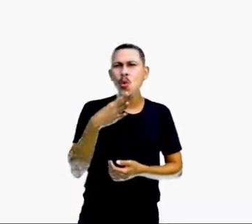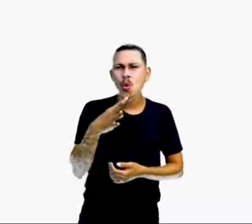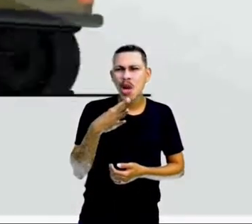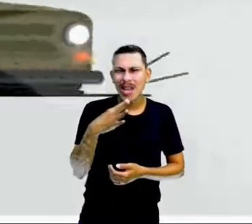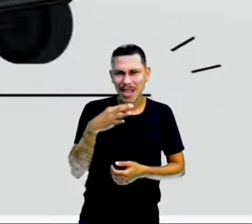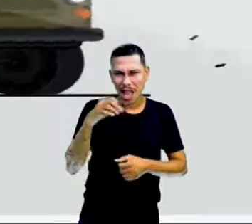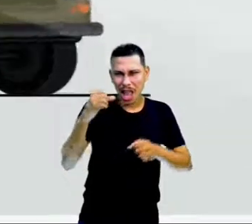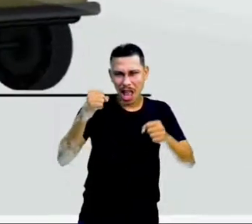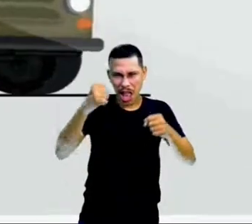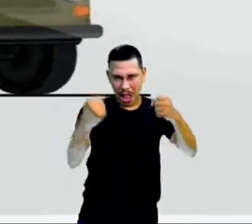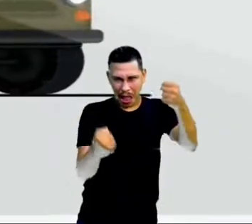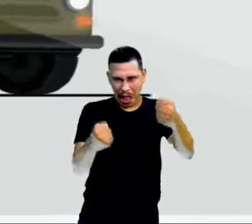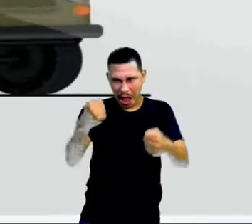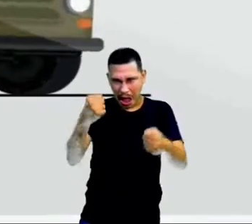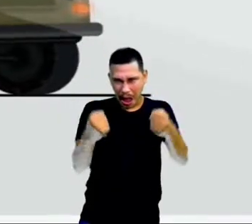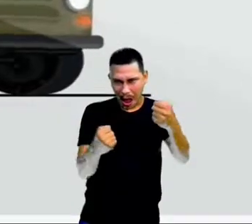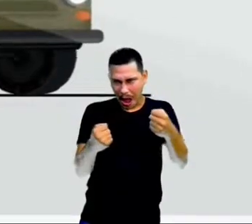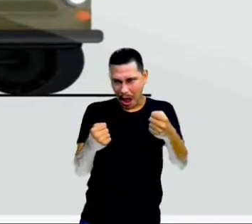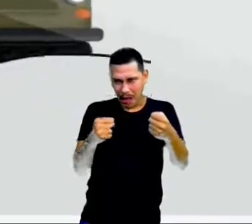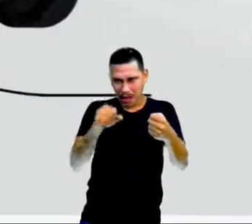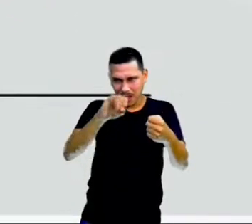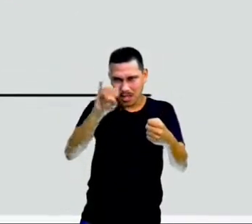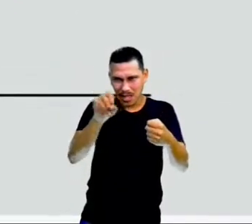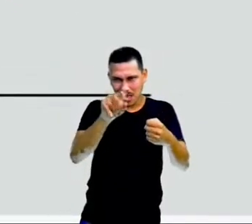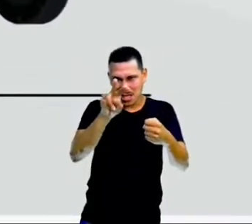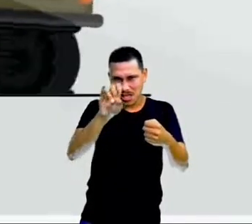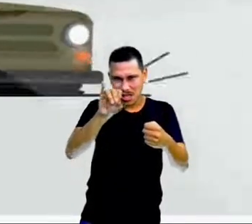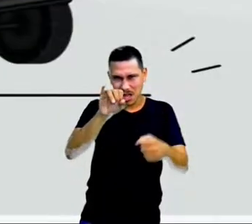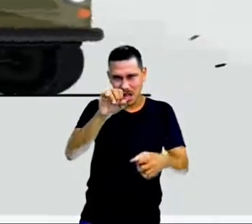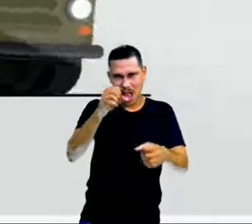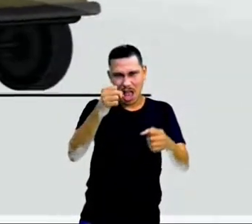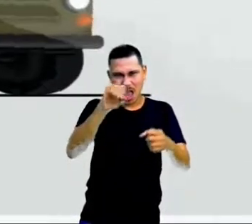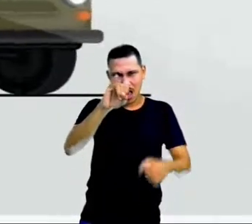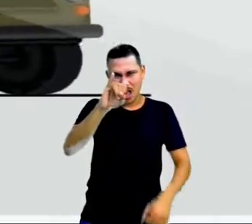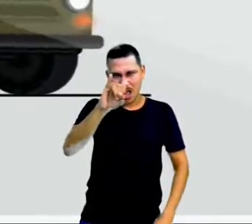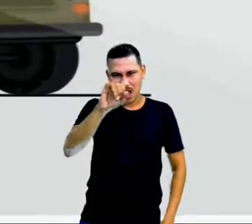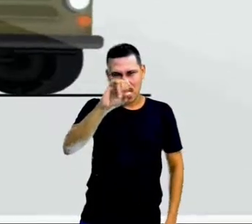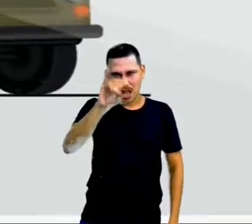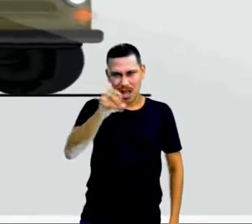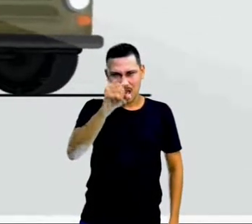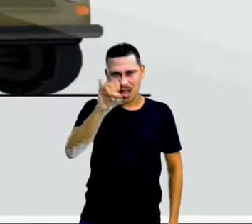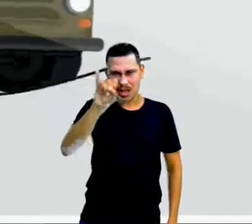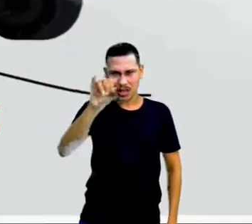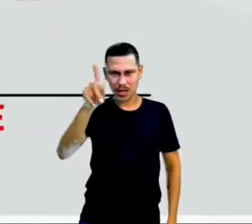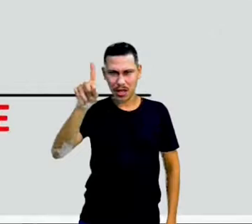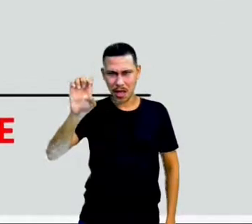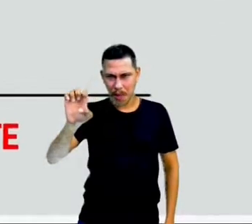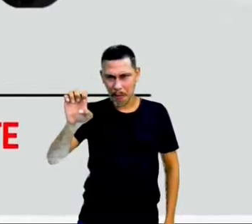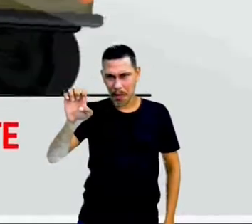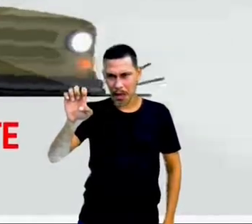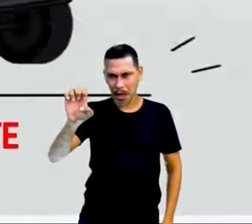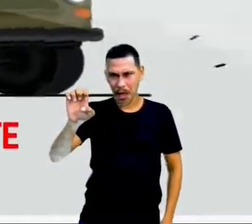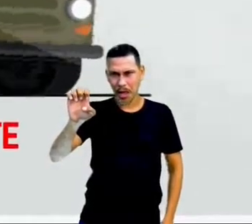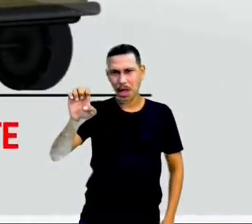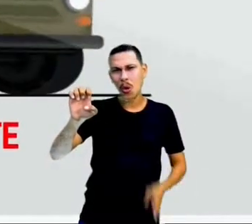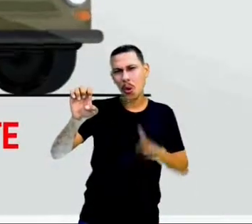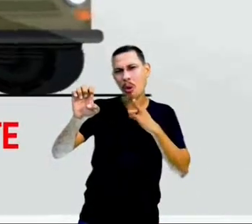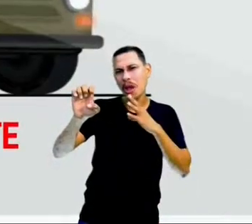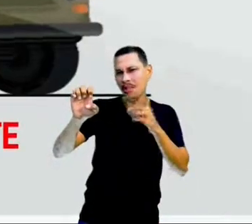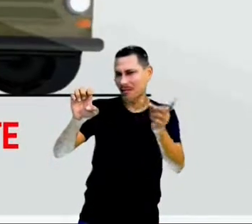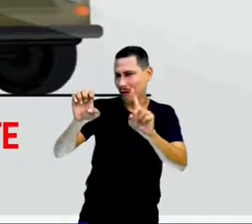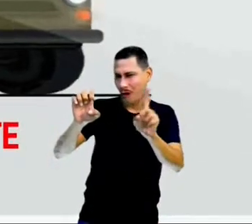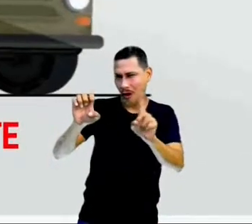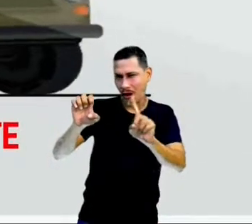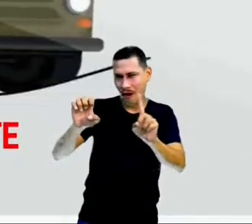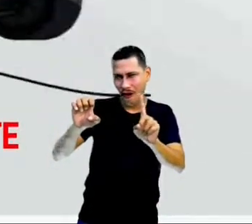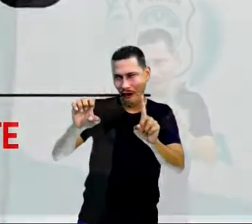jipe? Calma, não é esse jipe aqui, não. Calma. Jipe é grandezas